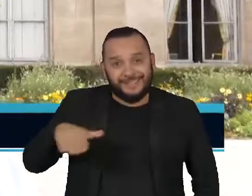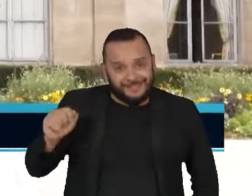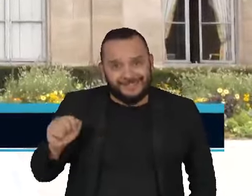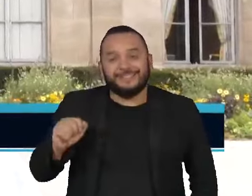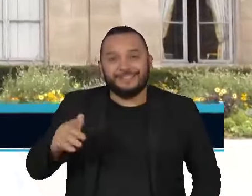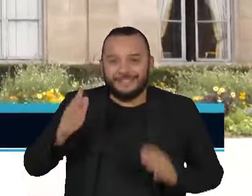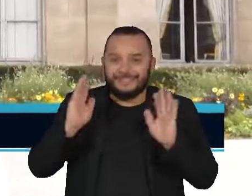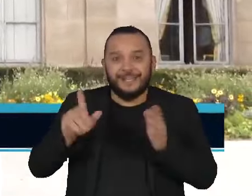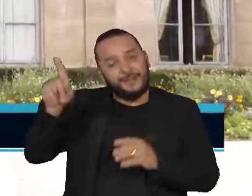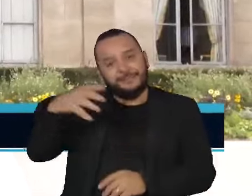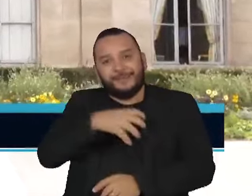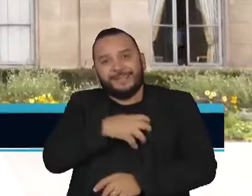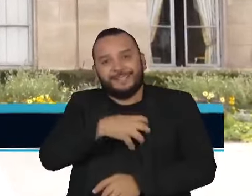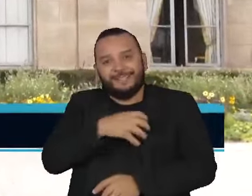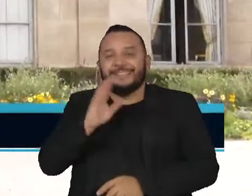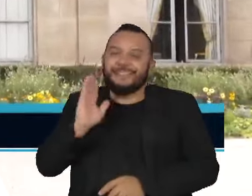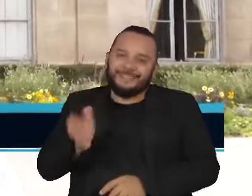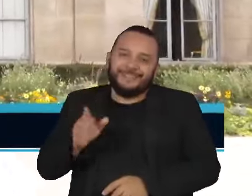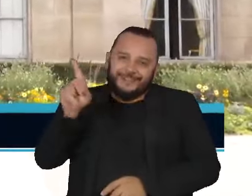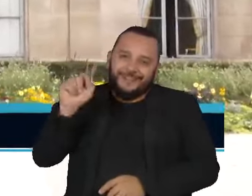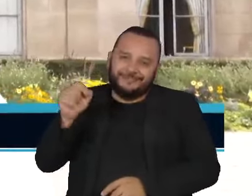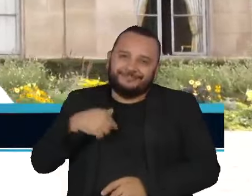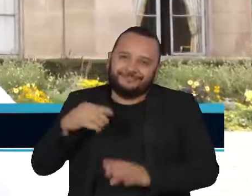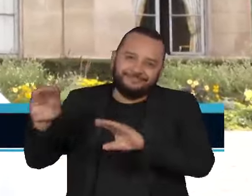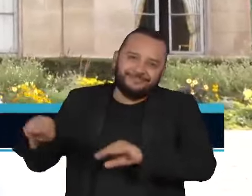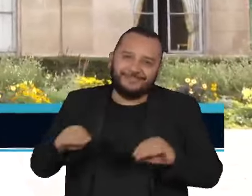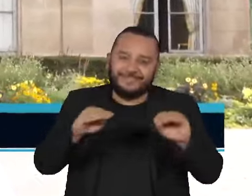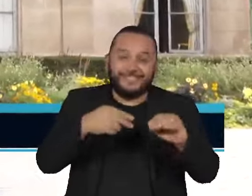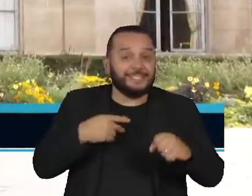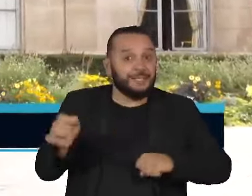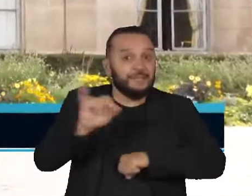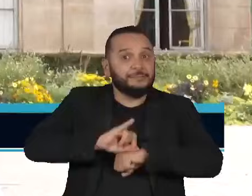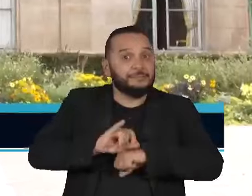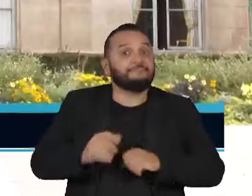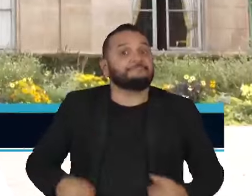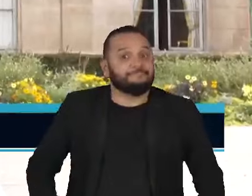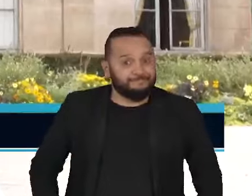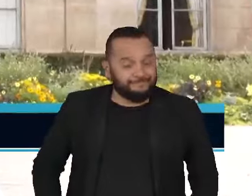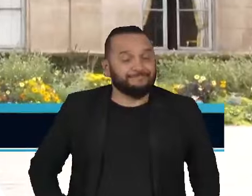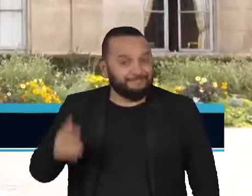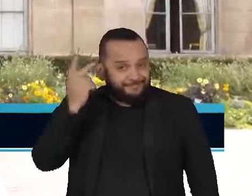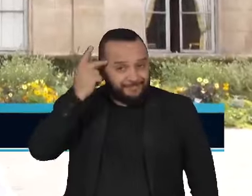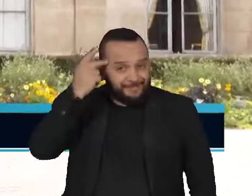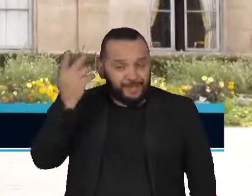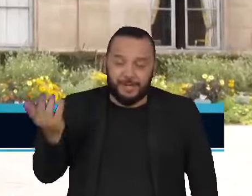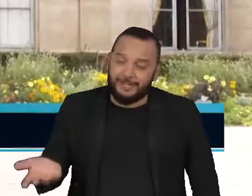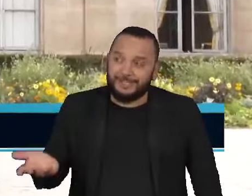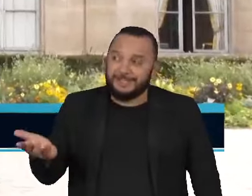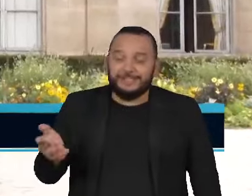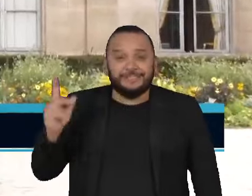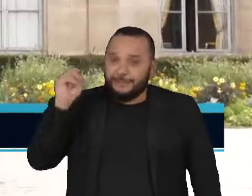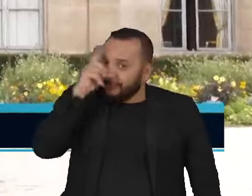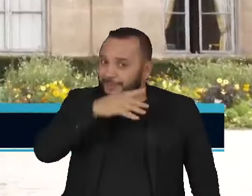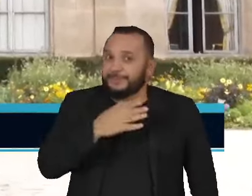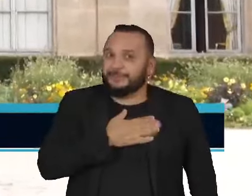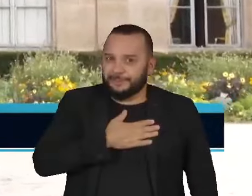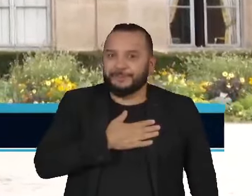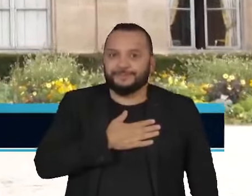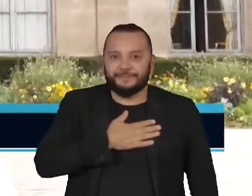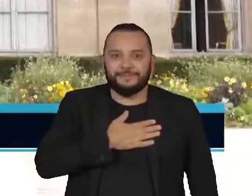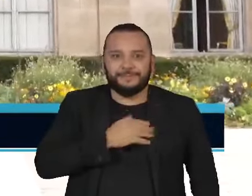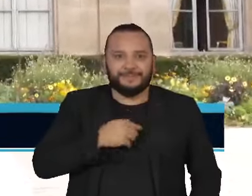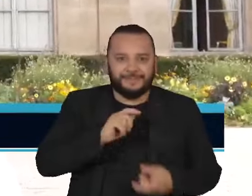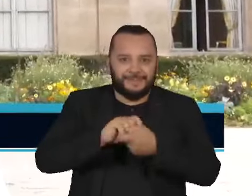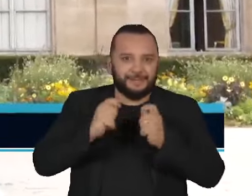Recon cavo baiano sou de conção do Almeida e fui pra capital paulista então foi muito difícil e de me